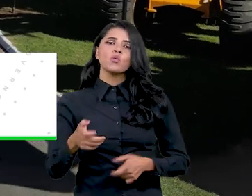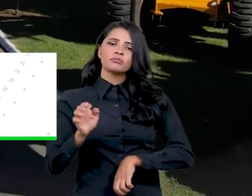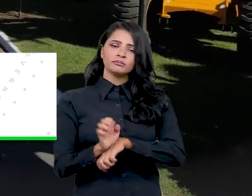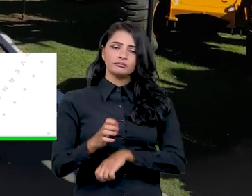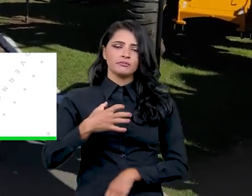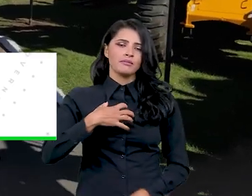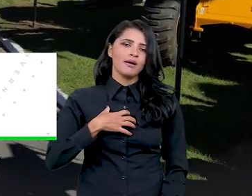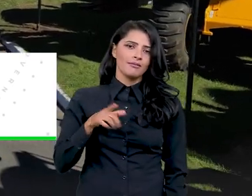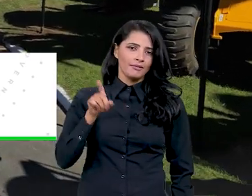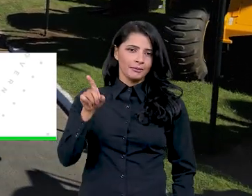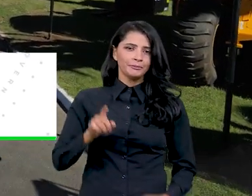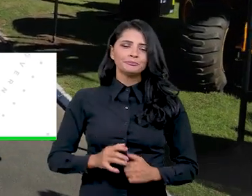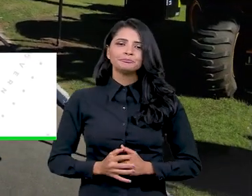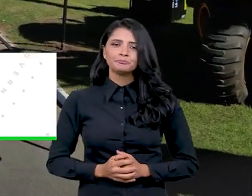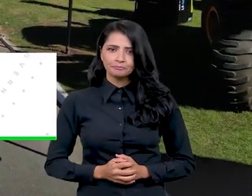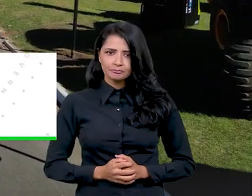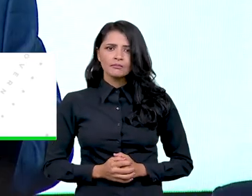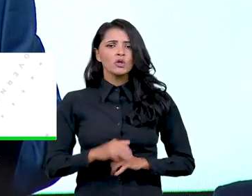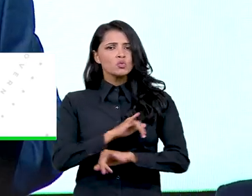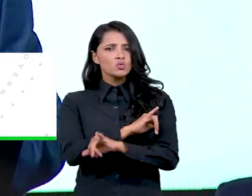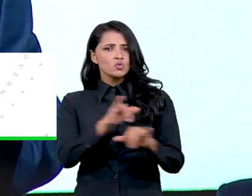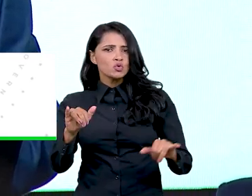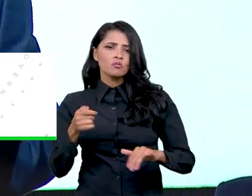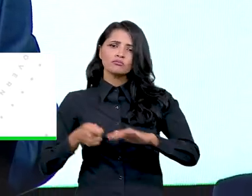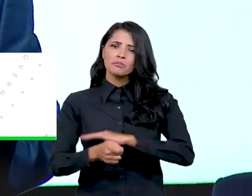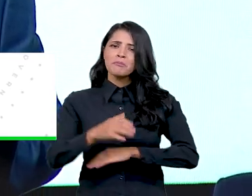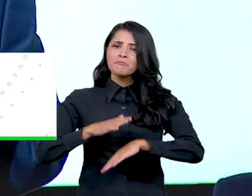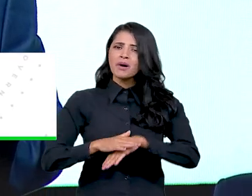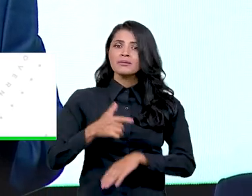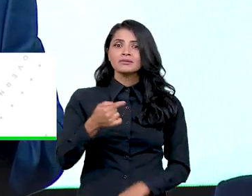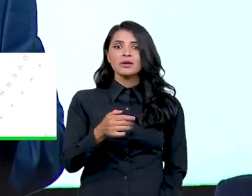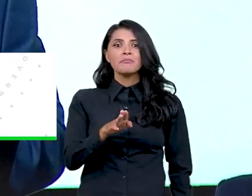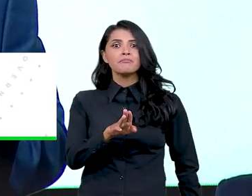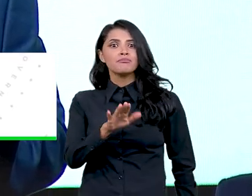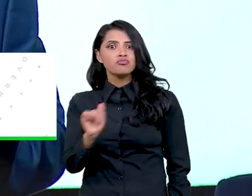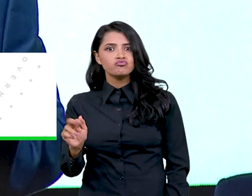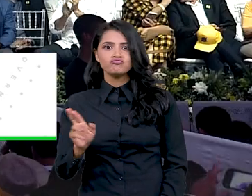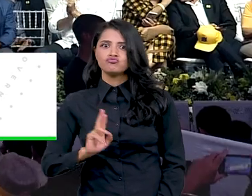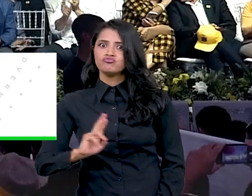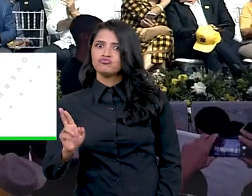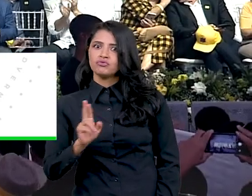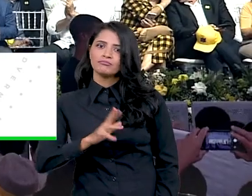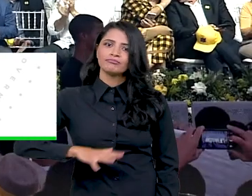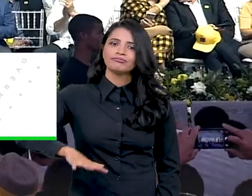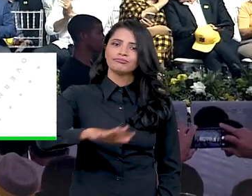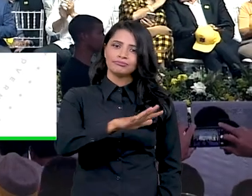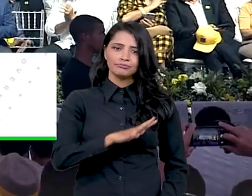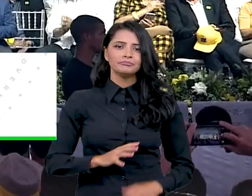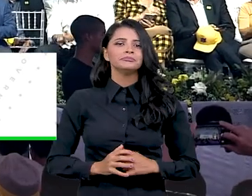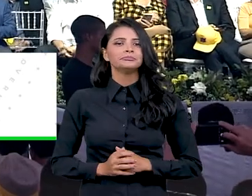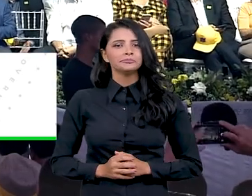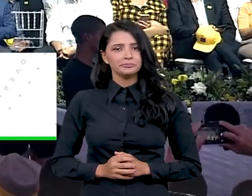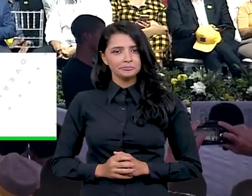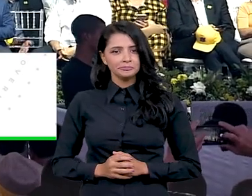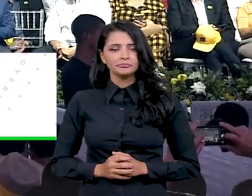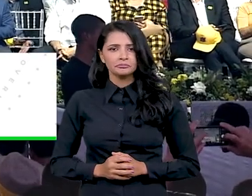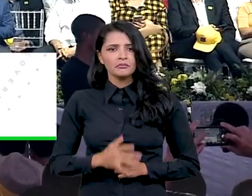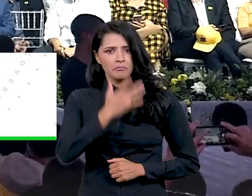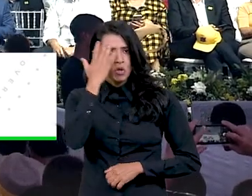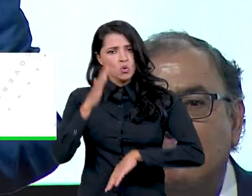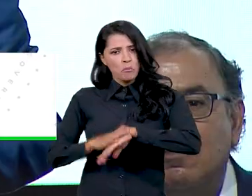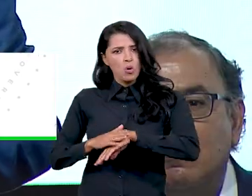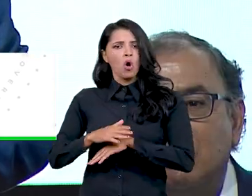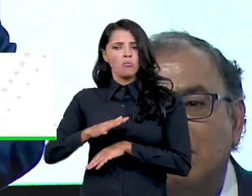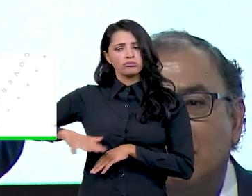Negócios, em Luiz Eduardo Magalhães, na Bahia. Ele anunciou investimentos de mais de 7 bilhões e meio de reais para o